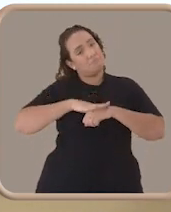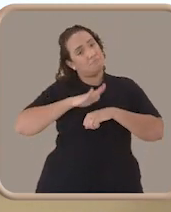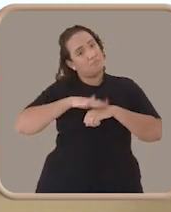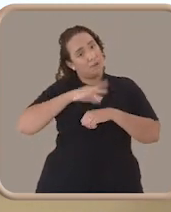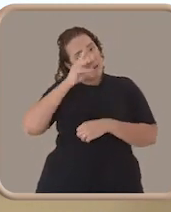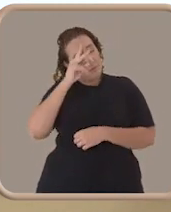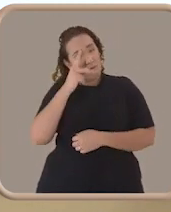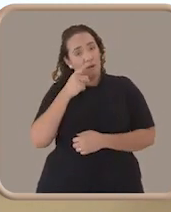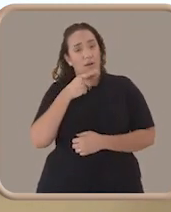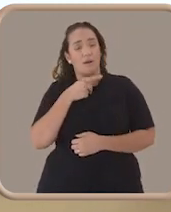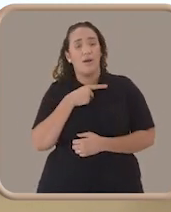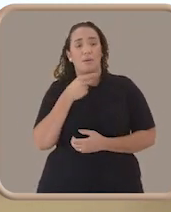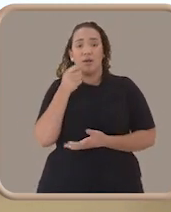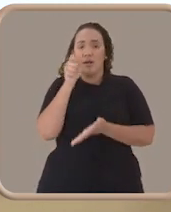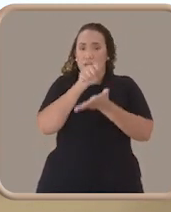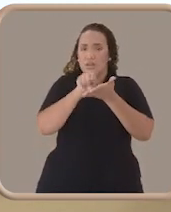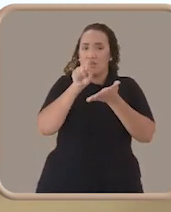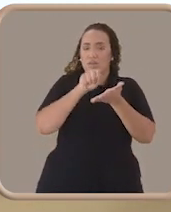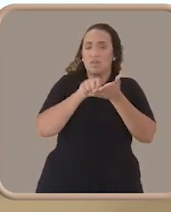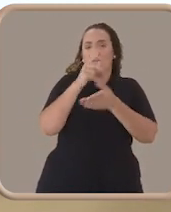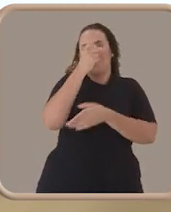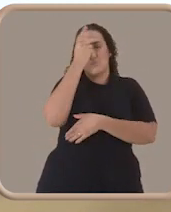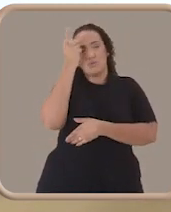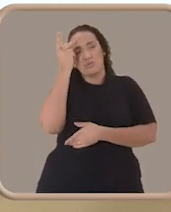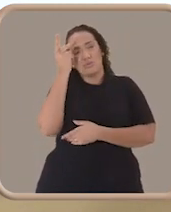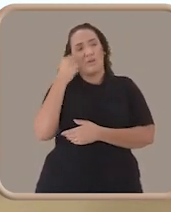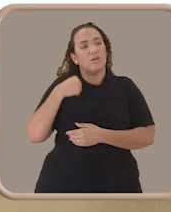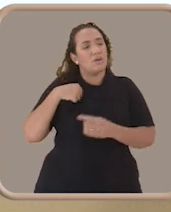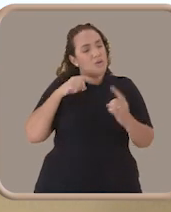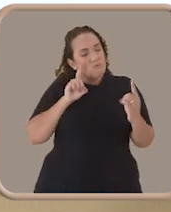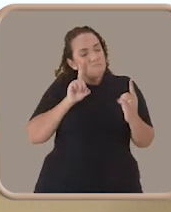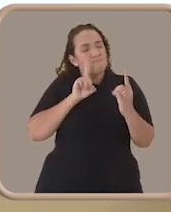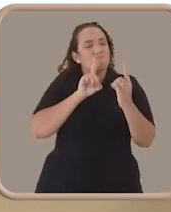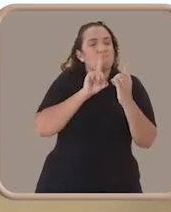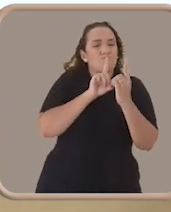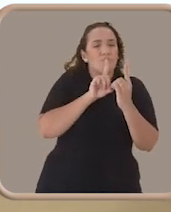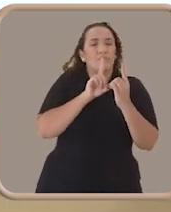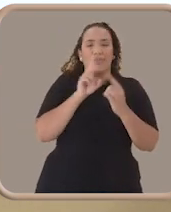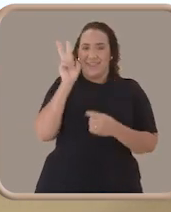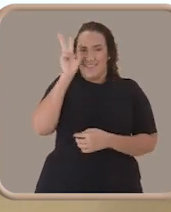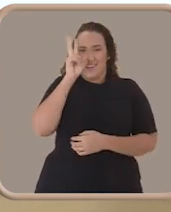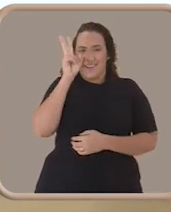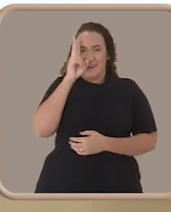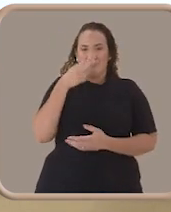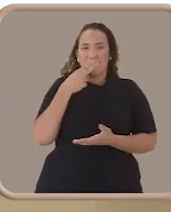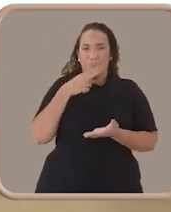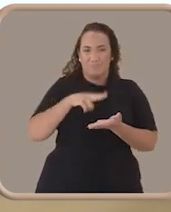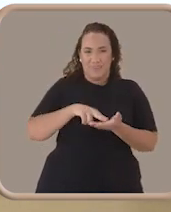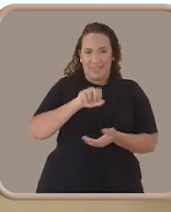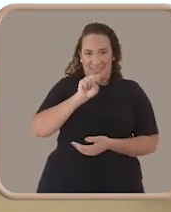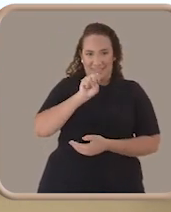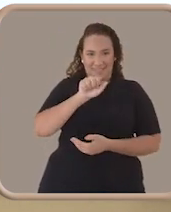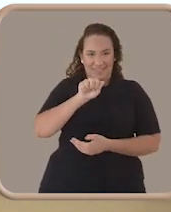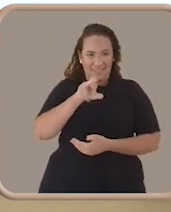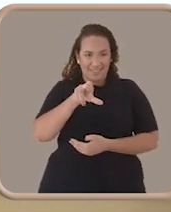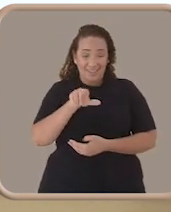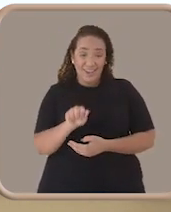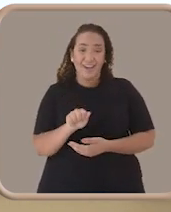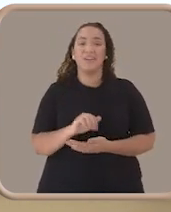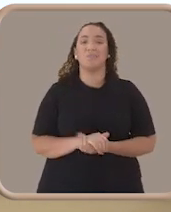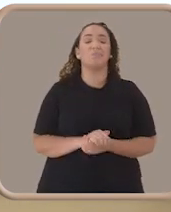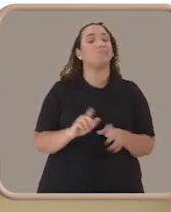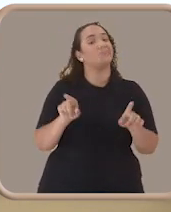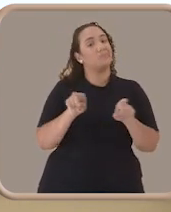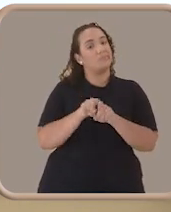que são escritas para pessoas que têm certa proximidade, como a carta de Sara para sua avó Maria. E temos também